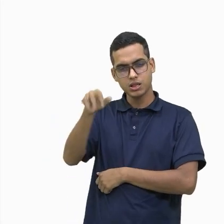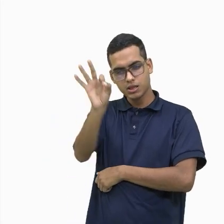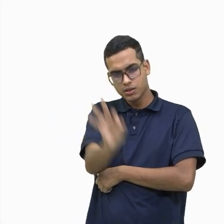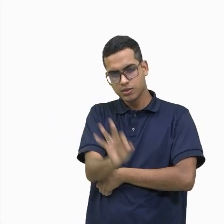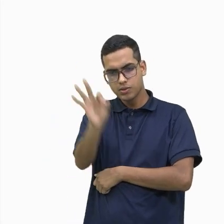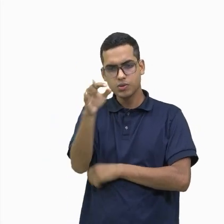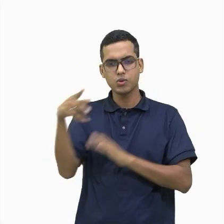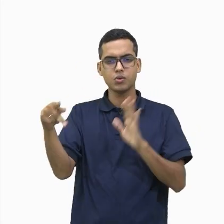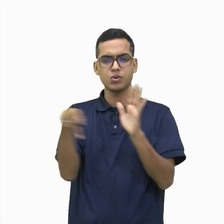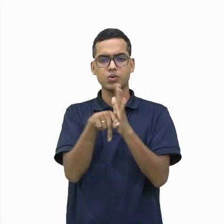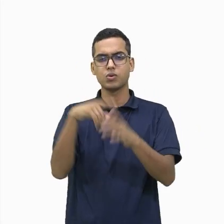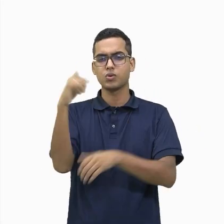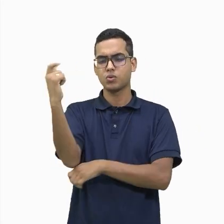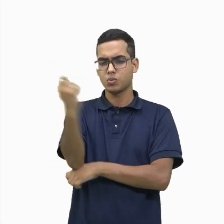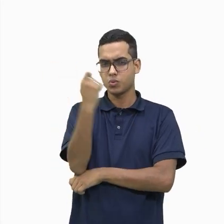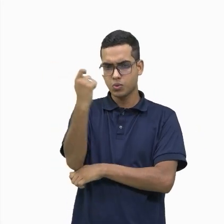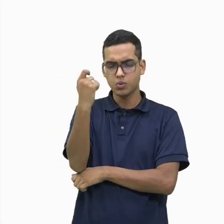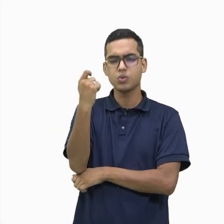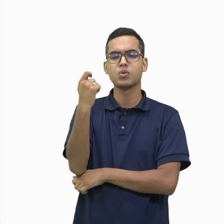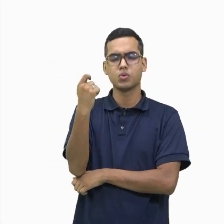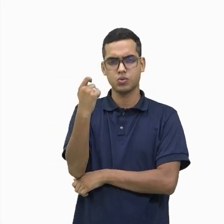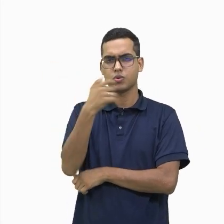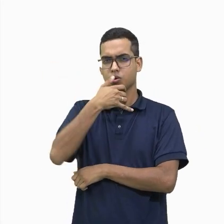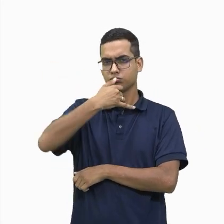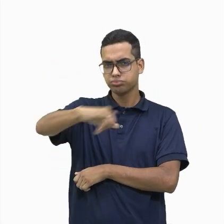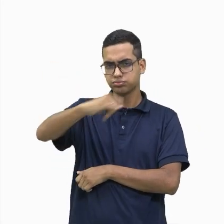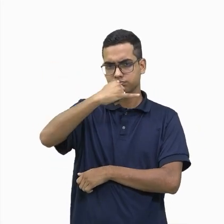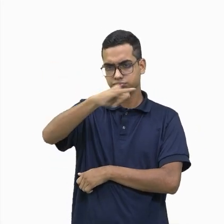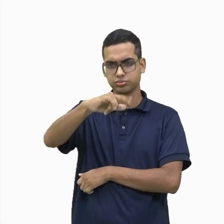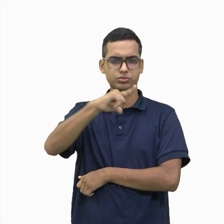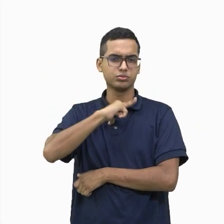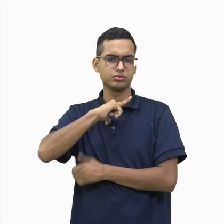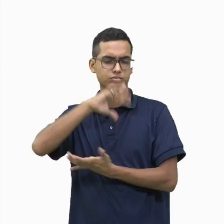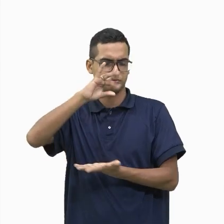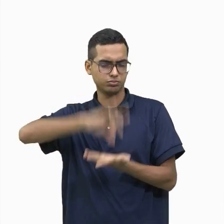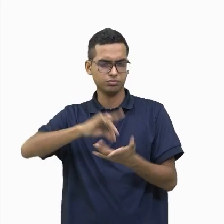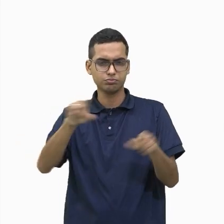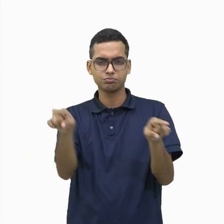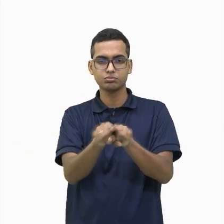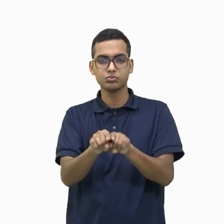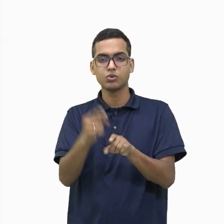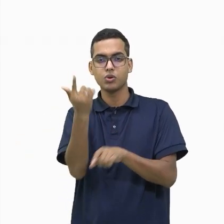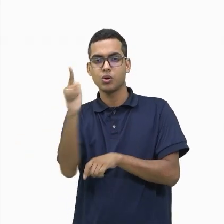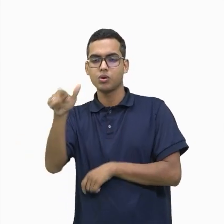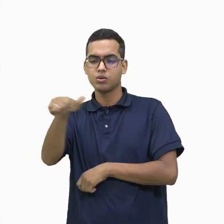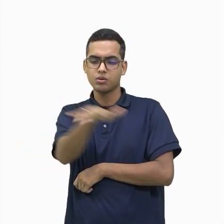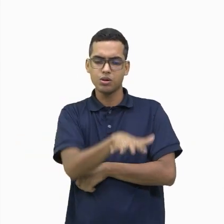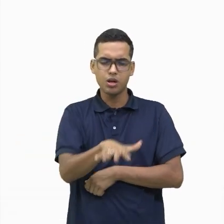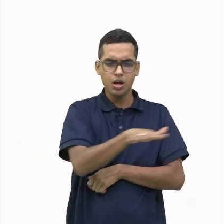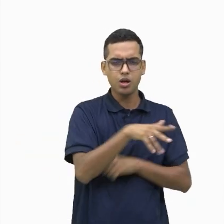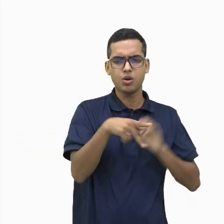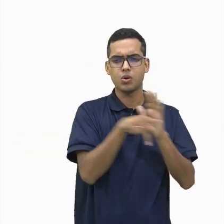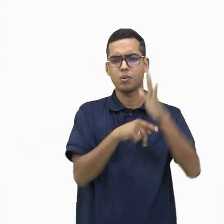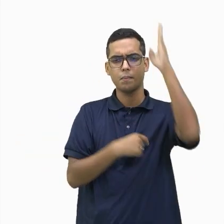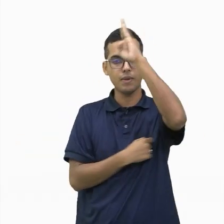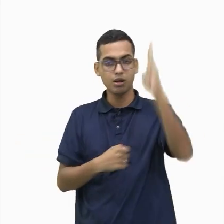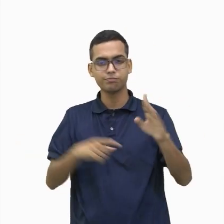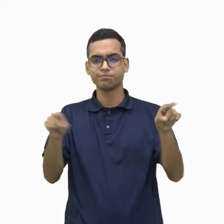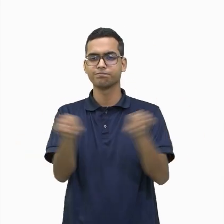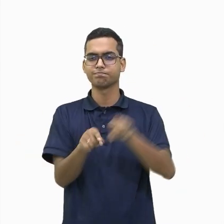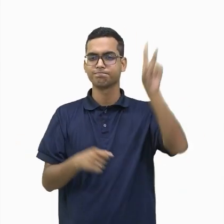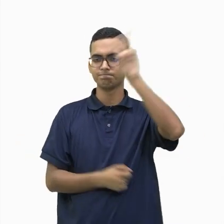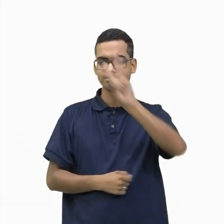87% da matriz energética na Argentina, assim como em várias áreas do Brasil e também da Venezuela,